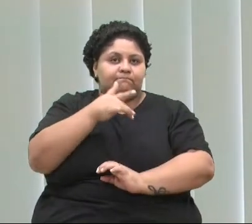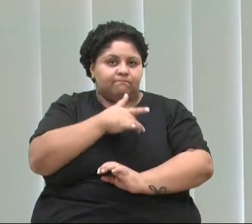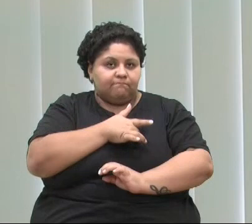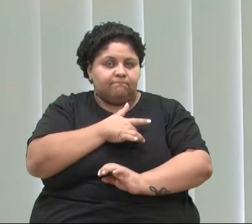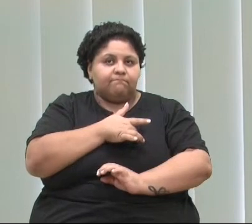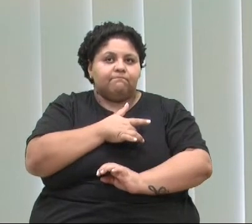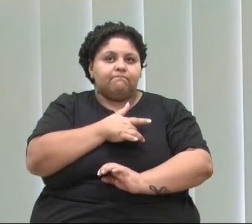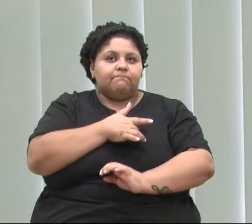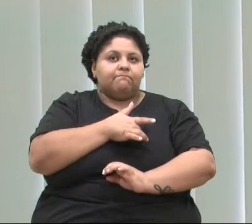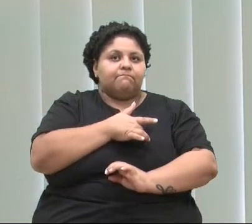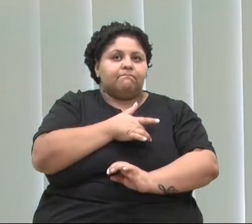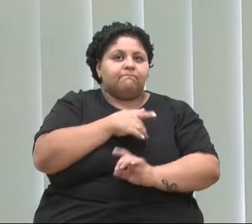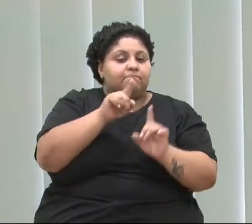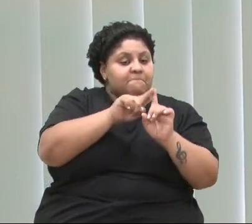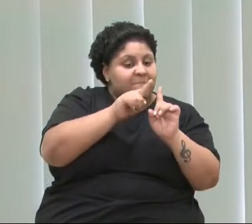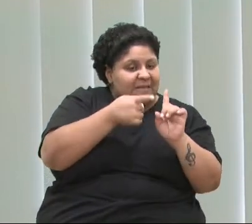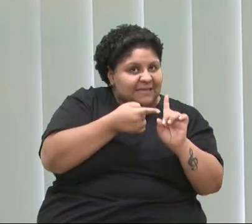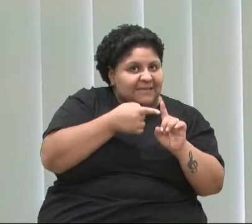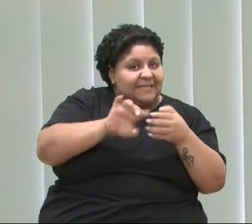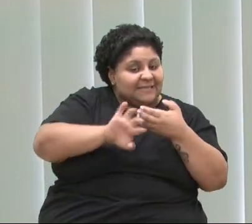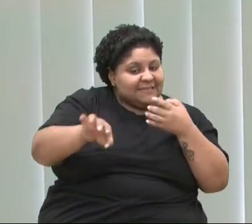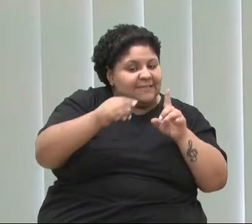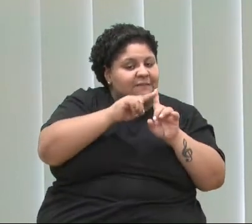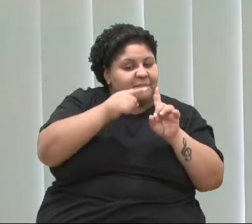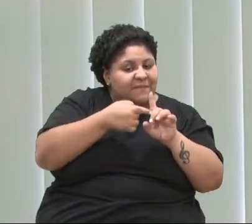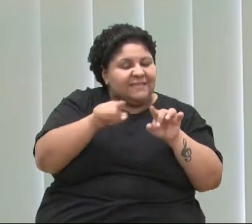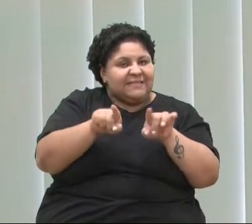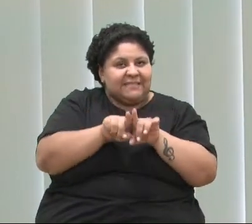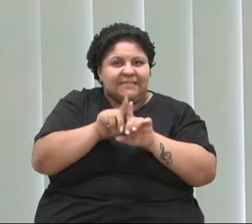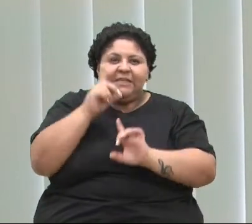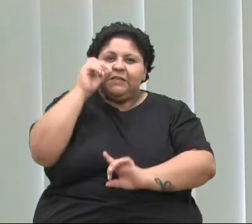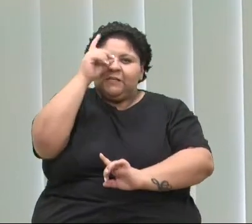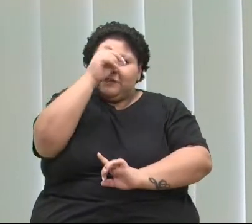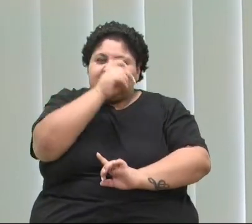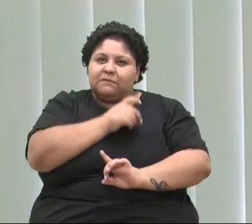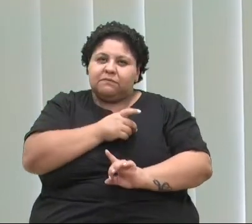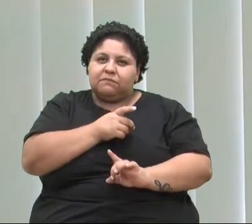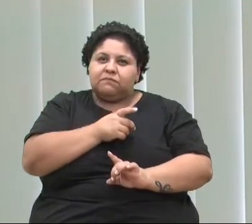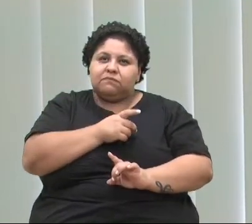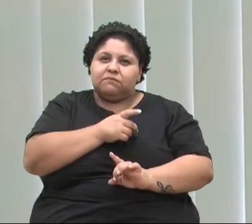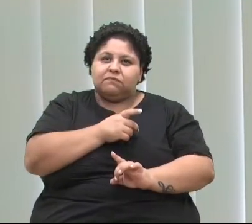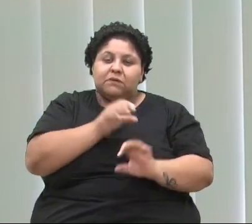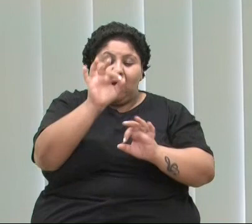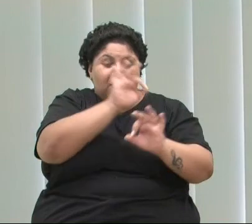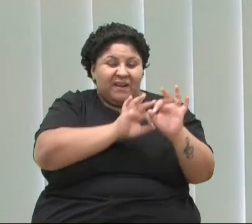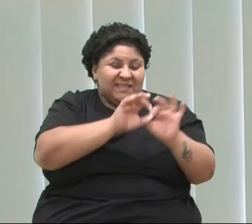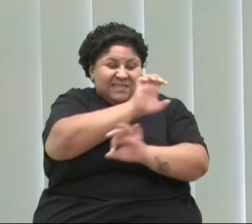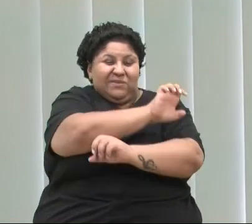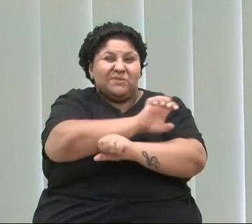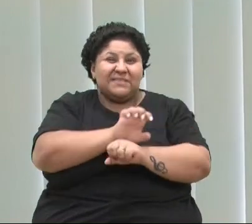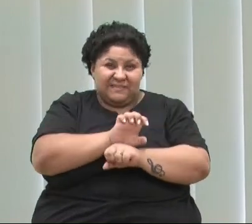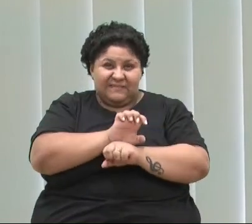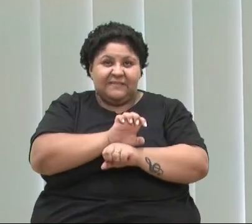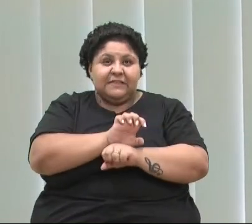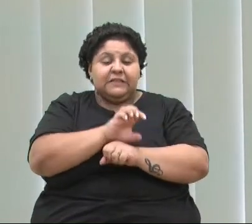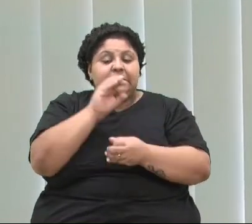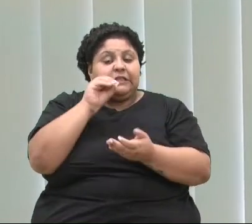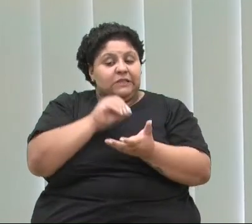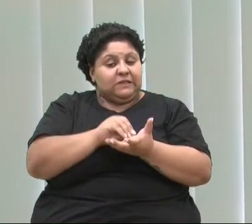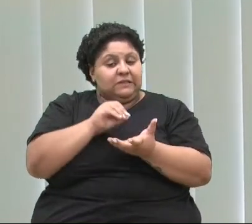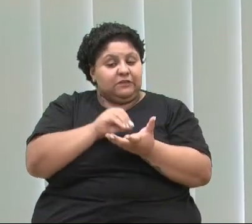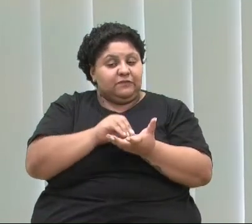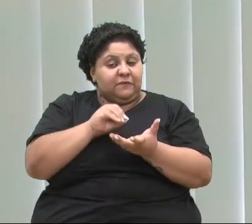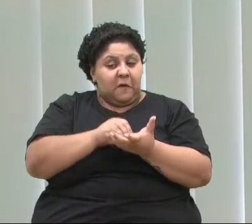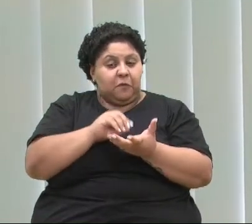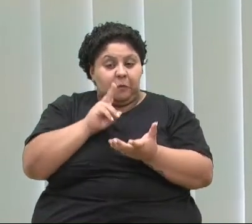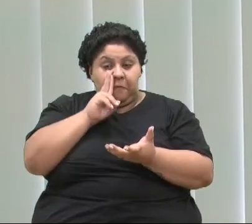tem servidores de licença maternidade, a gente tem uma dificuldade com a manutenção dos estagiários, então nos falta força